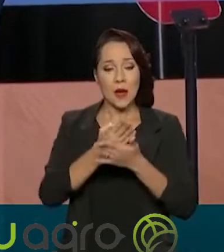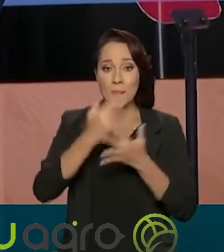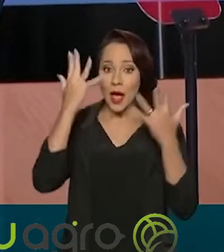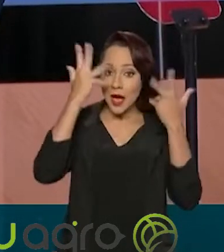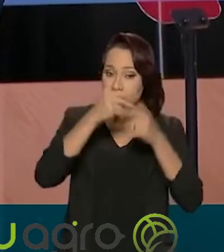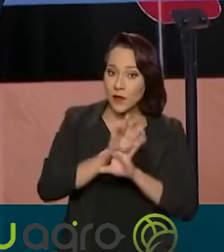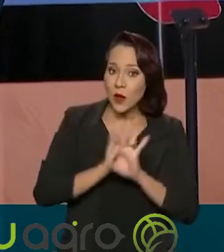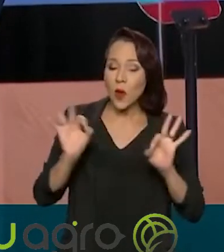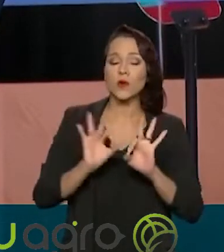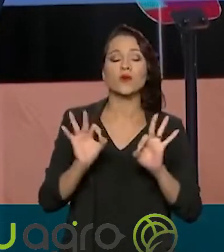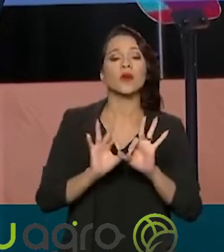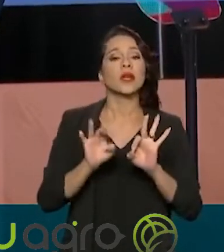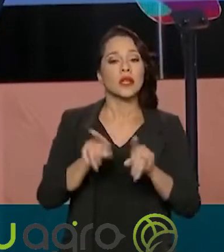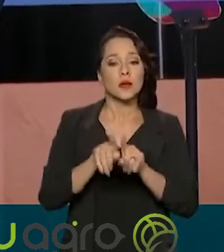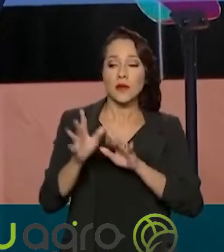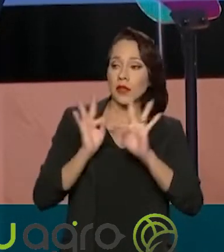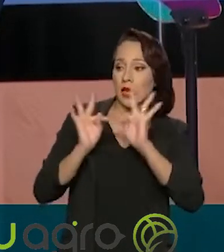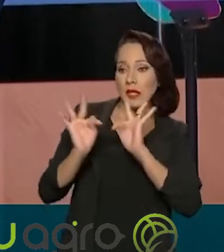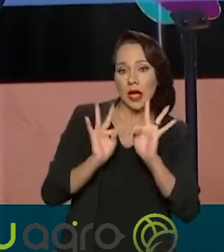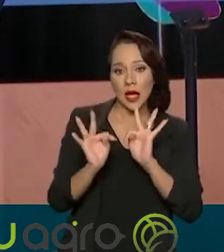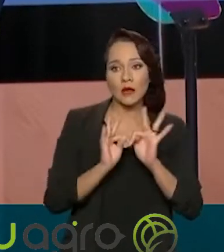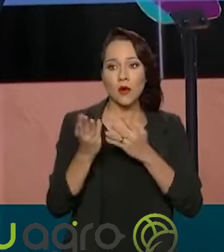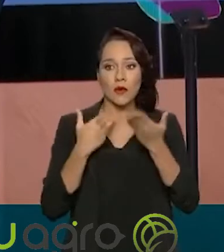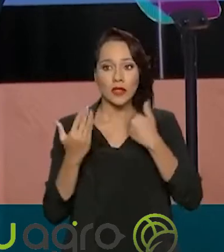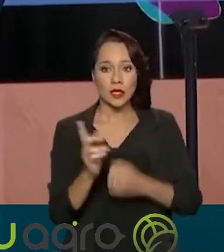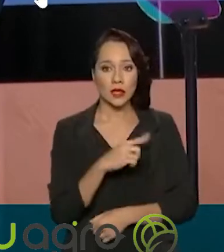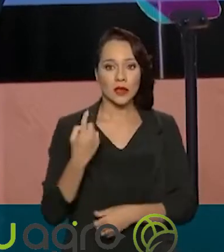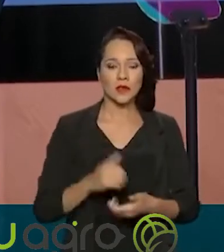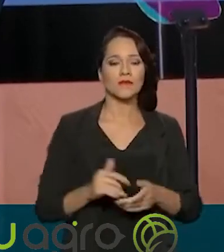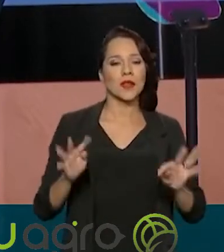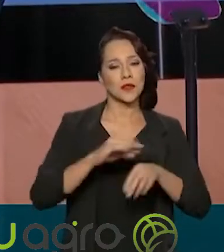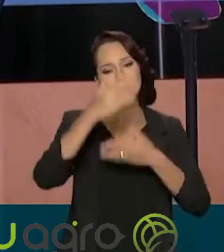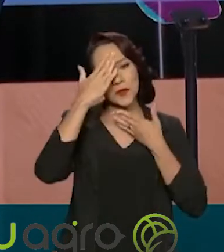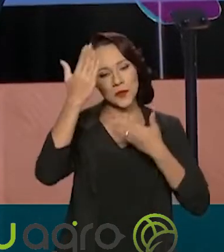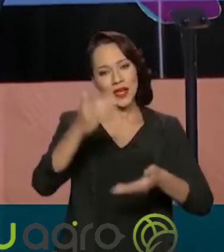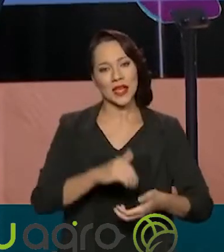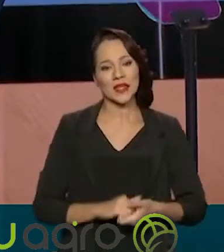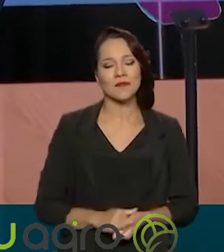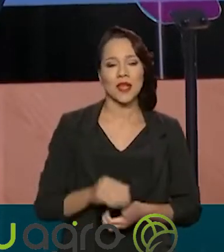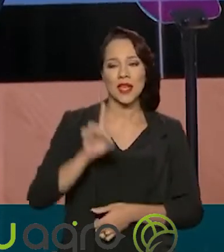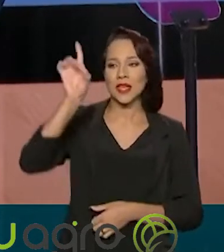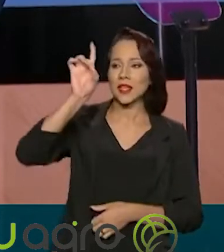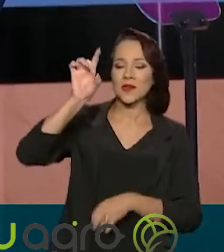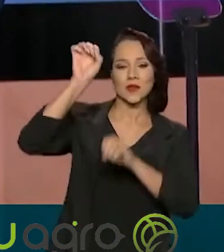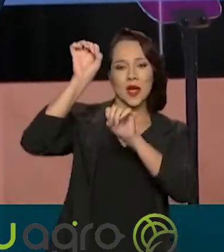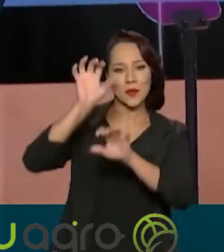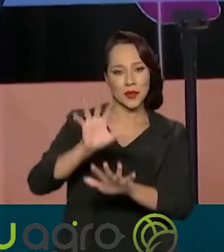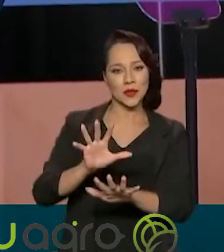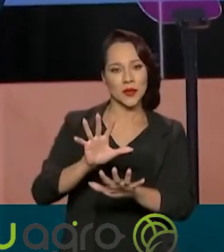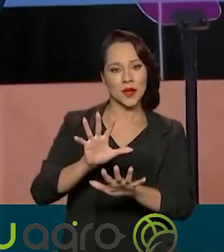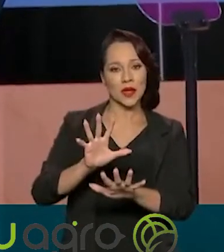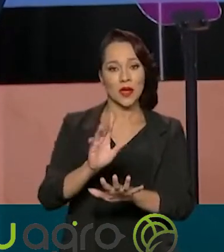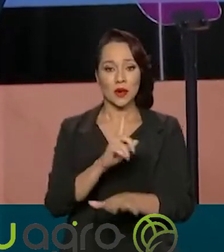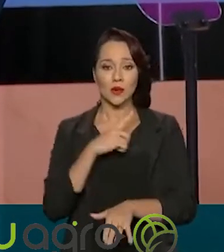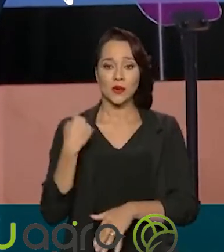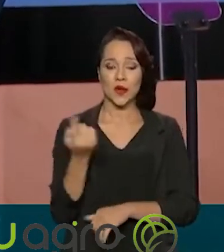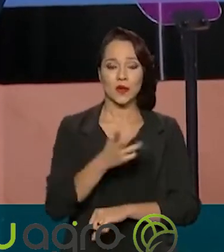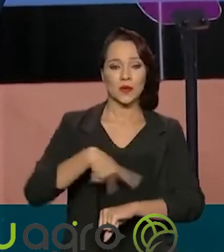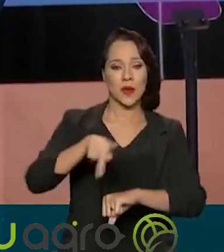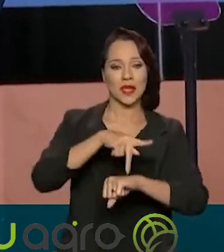tratado reservadamente entre nós. A todos, muito obrigado e que Deus abençoe os nossos países.